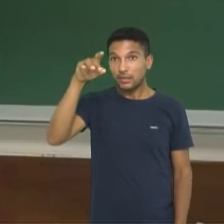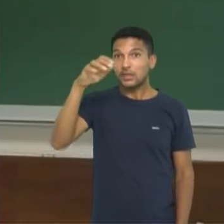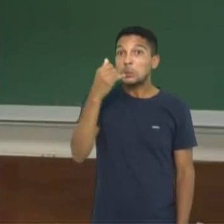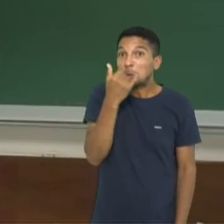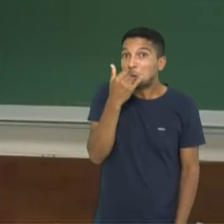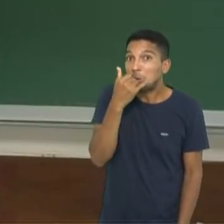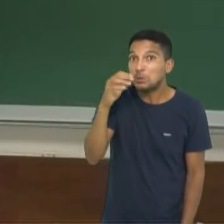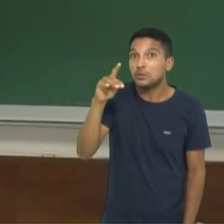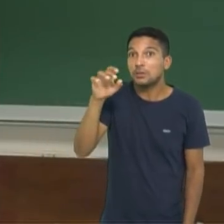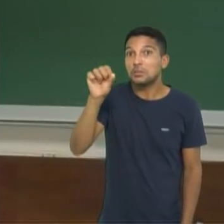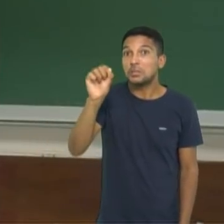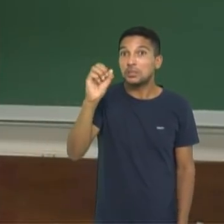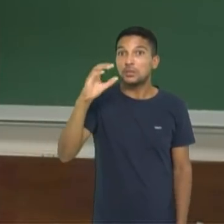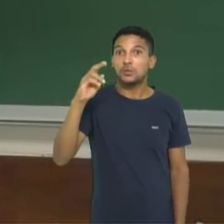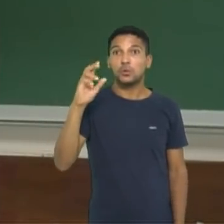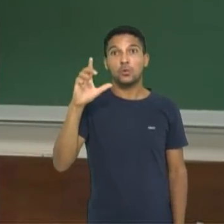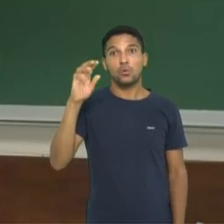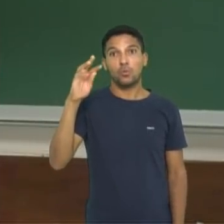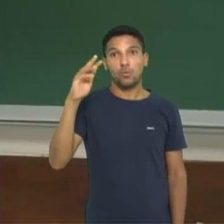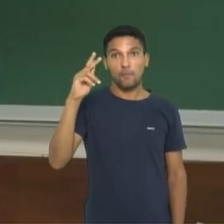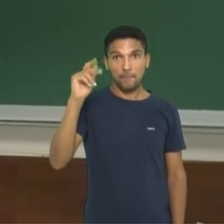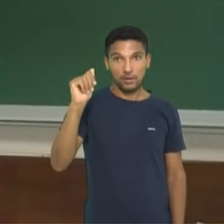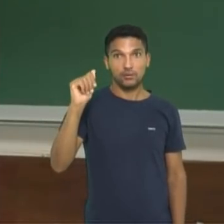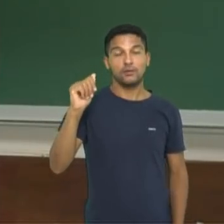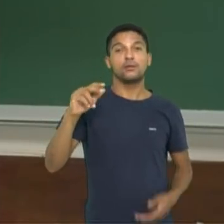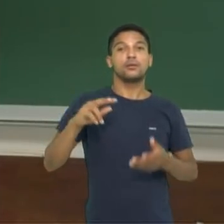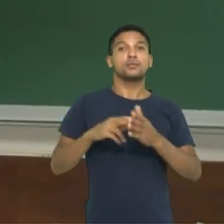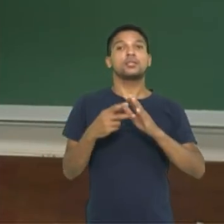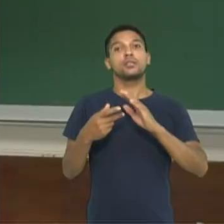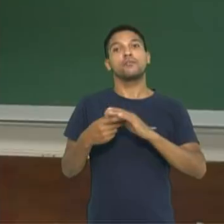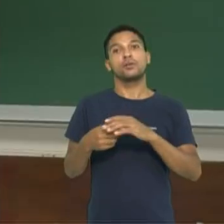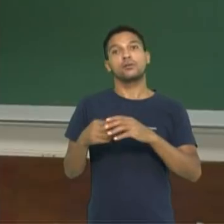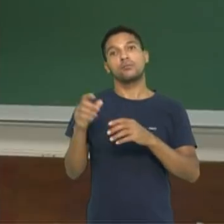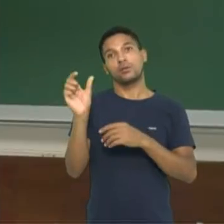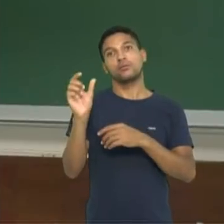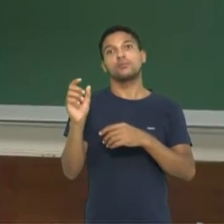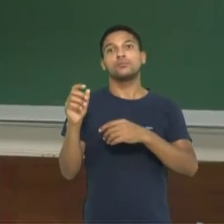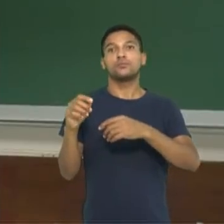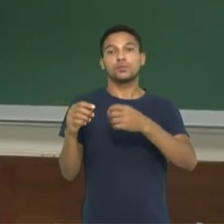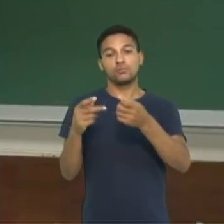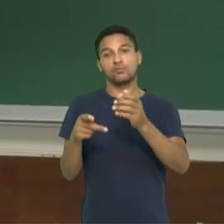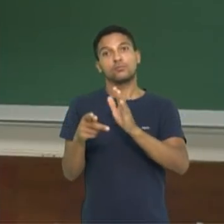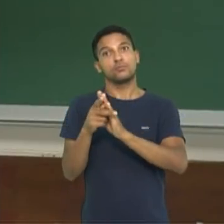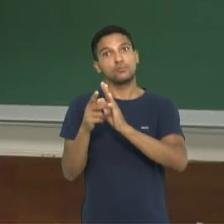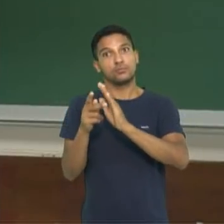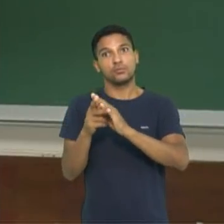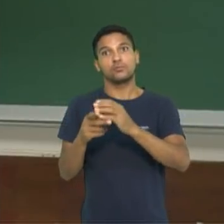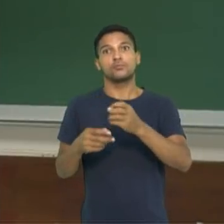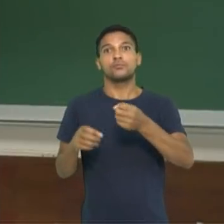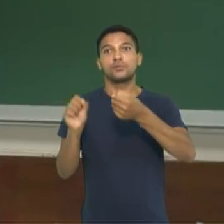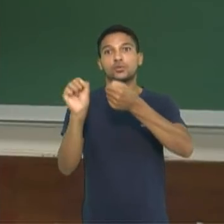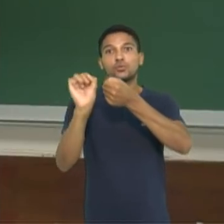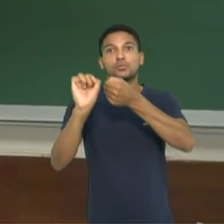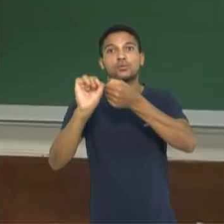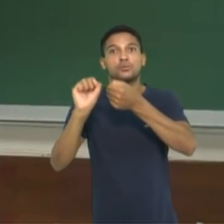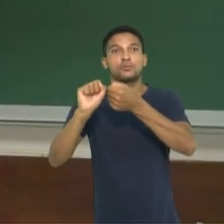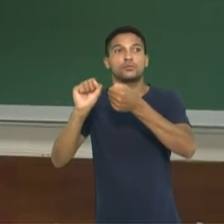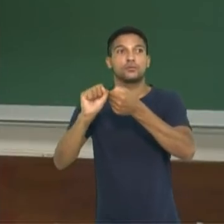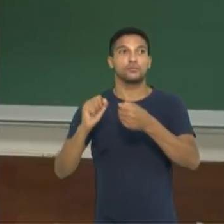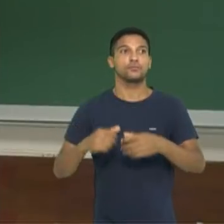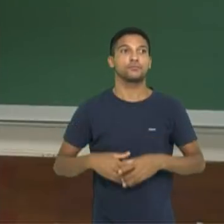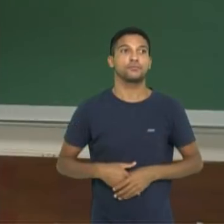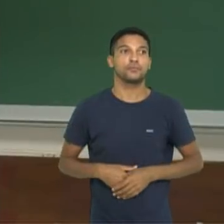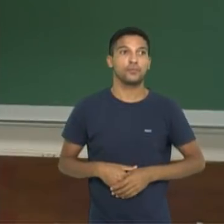substantivo. Tá? Mas mesmo assim é possível a gente saber que aqui se trata de um período composto, porque eu tenho aqui os verbos inventar